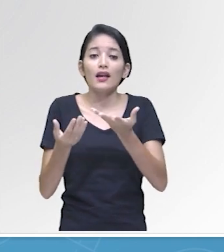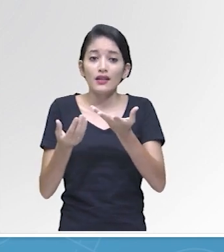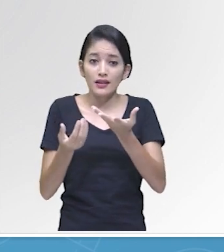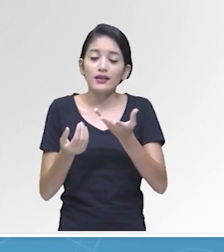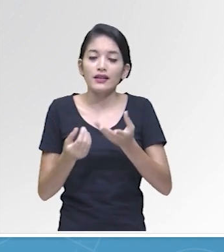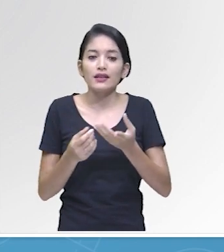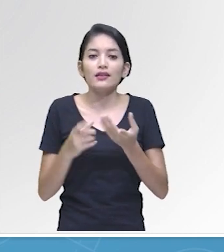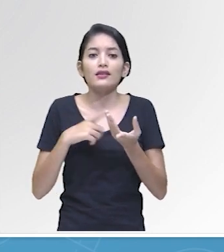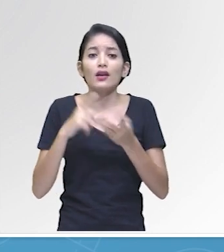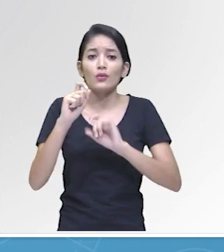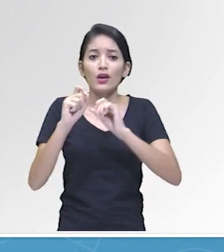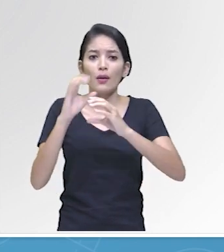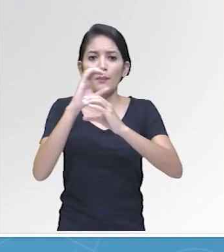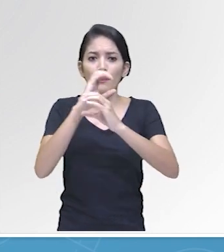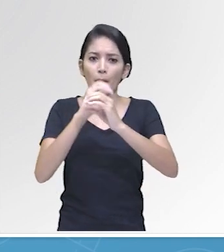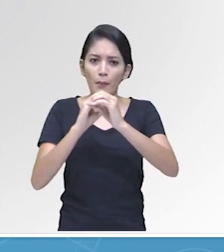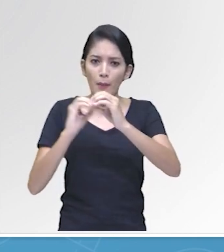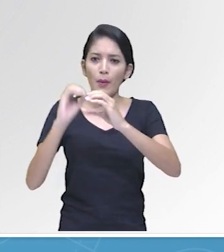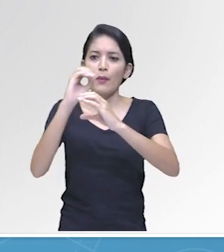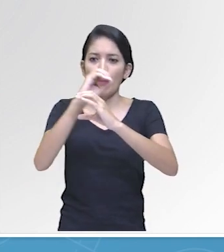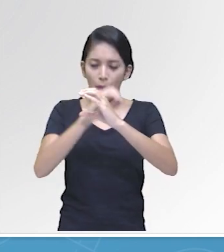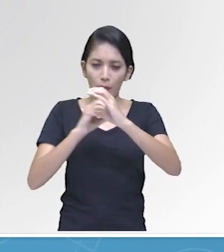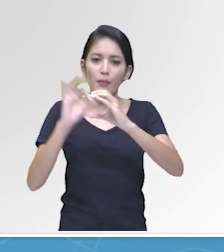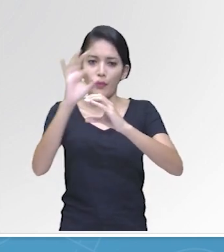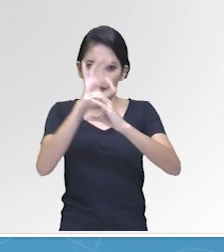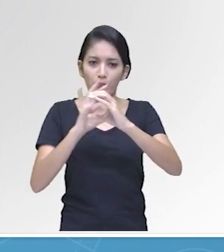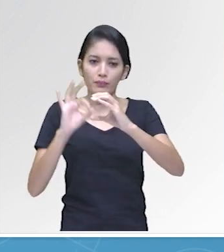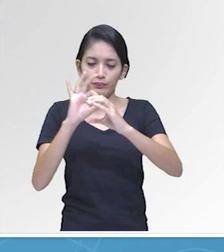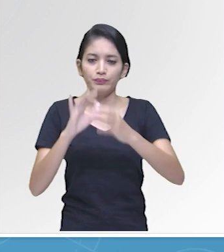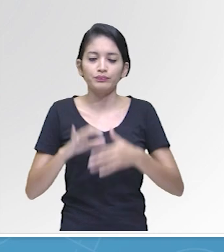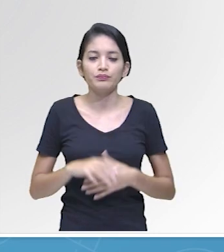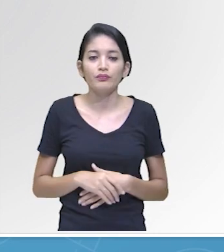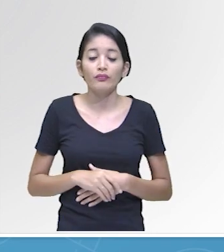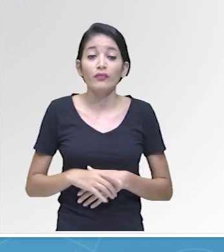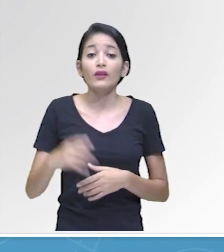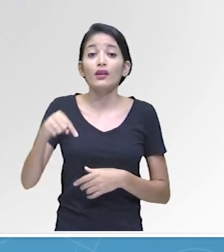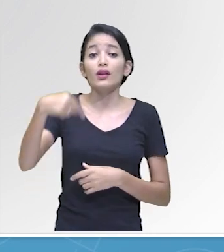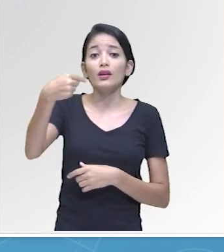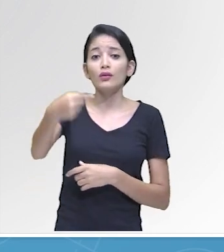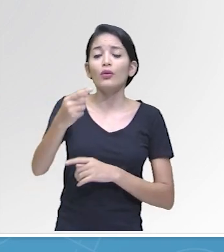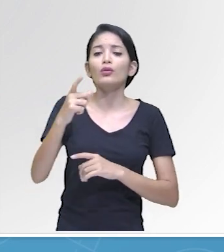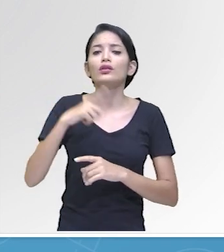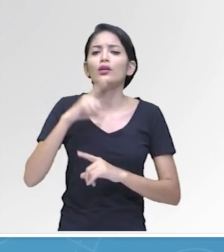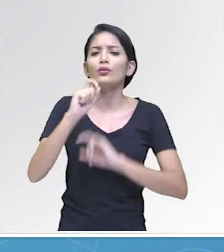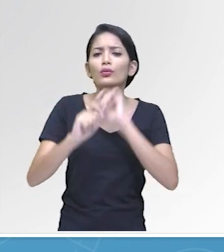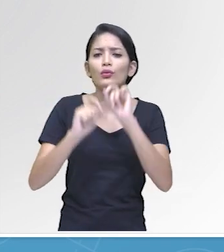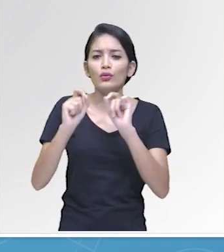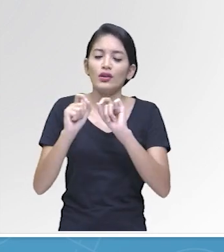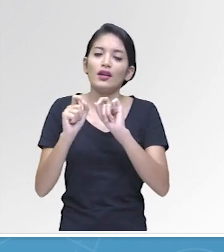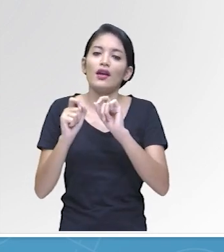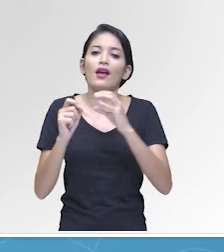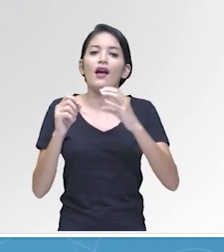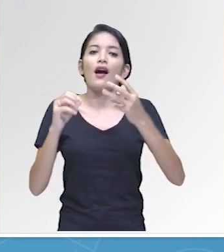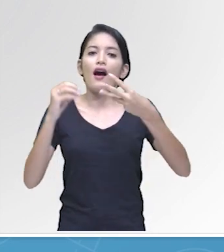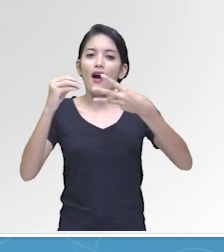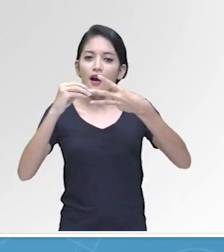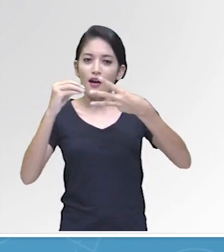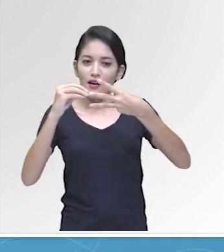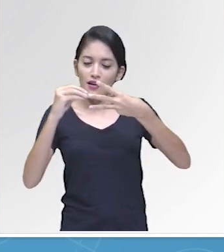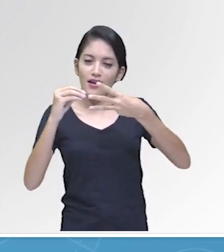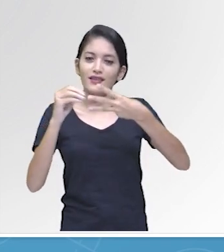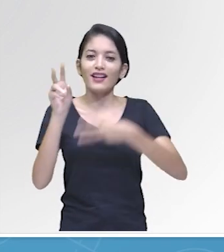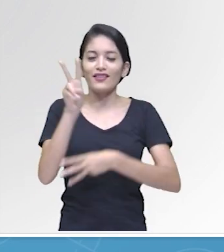submersas organelas, que também nós vamos ver nessa aula. E a próxima, você tem aí a célula vegetal. O